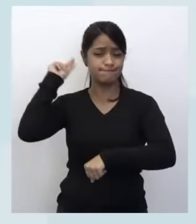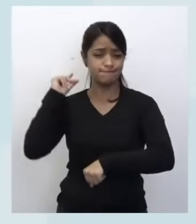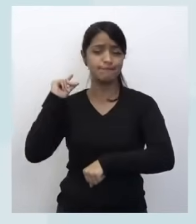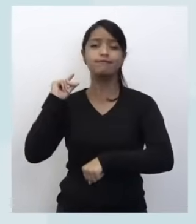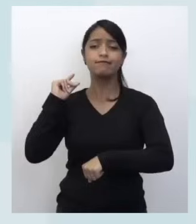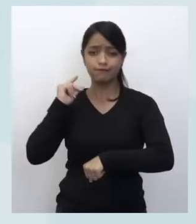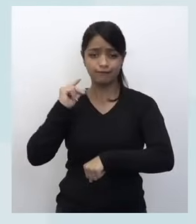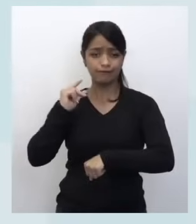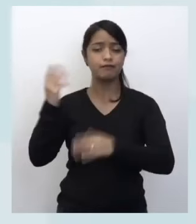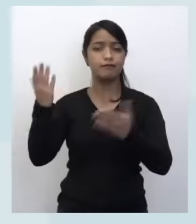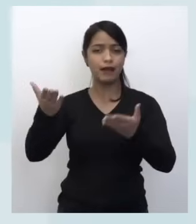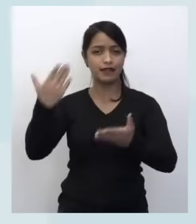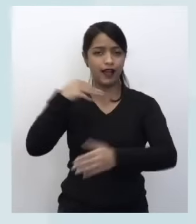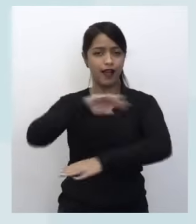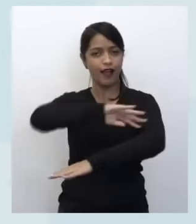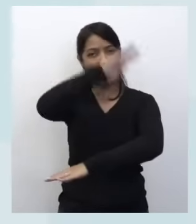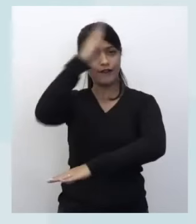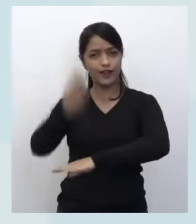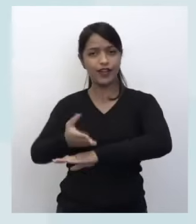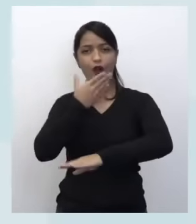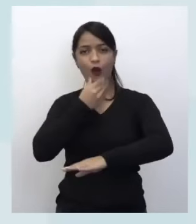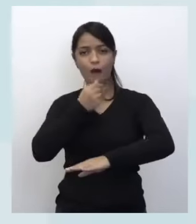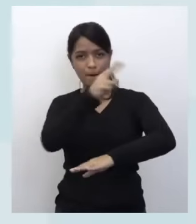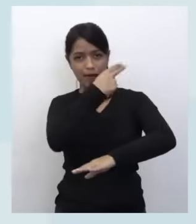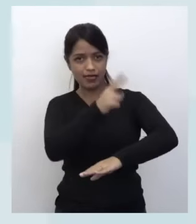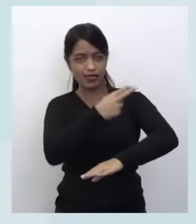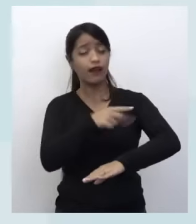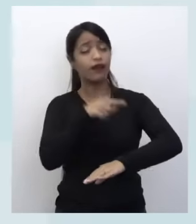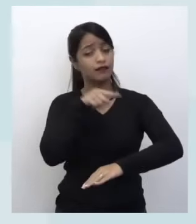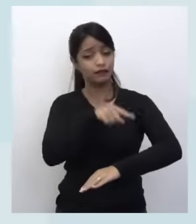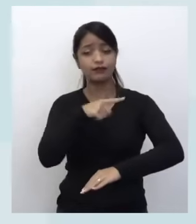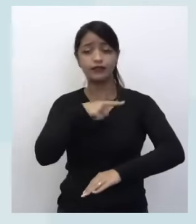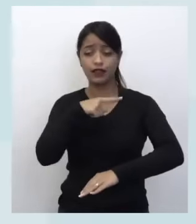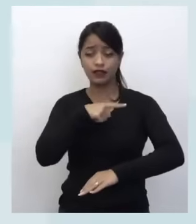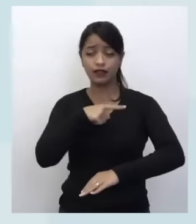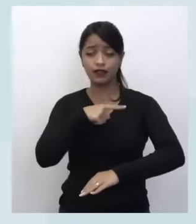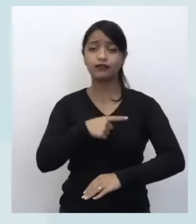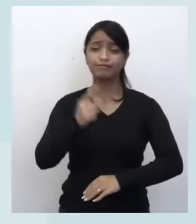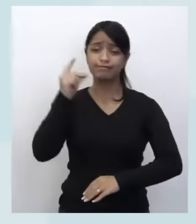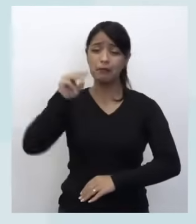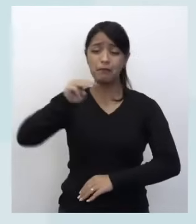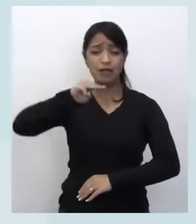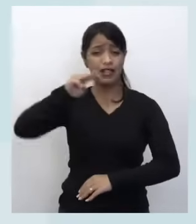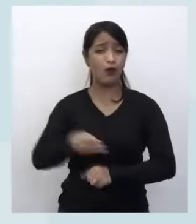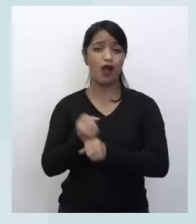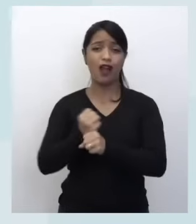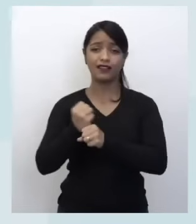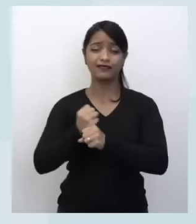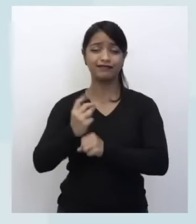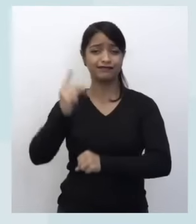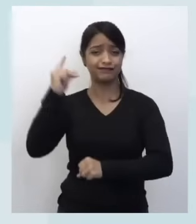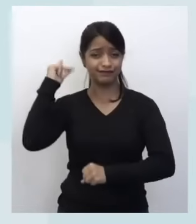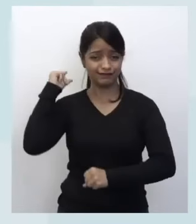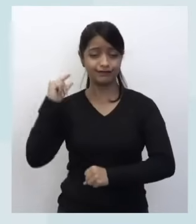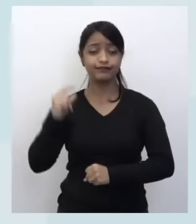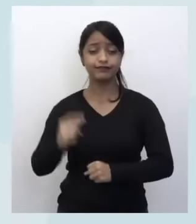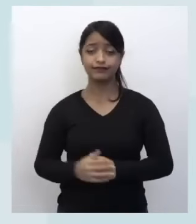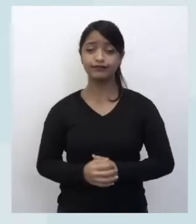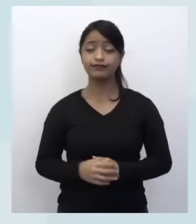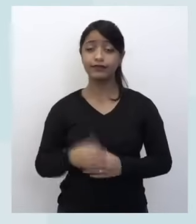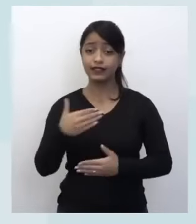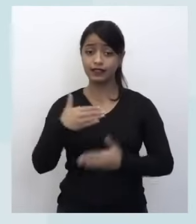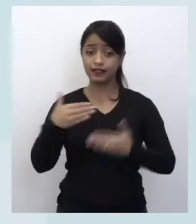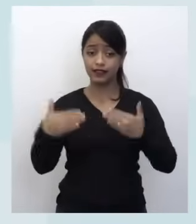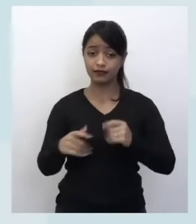né, que remetem a isso, com os homens primitivos há milhões de anos. Eu vou pedir até que já vá para o próximo